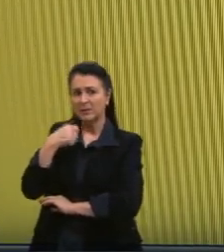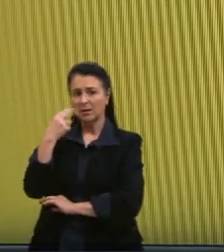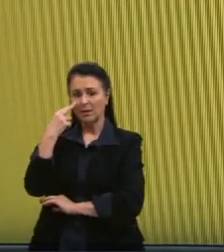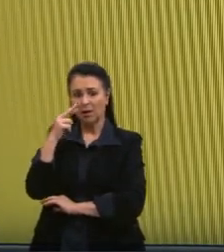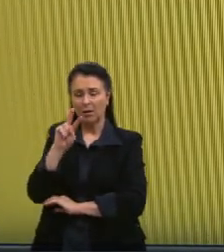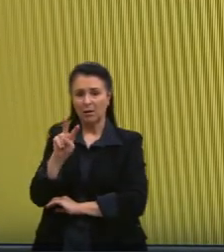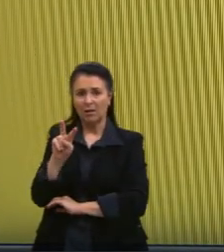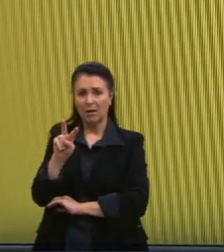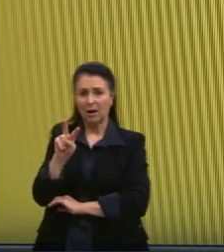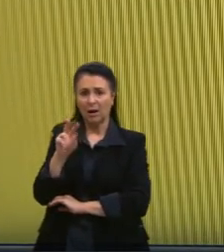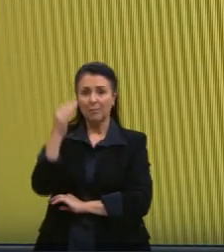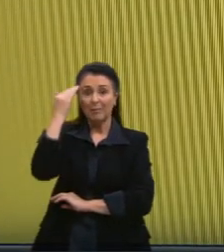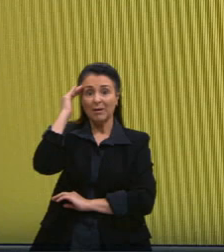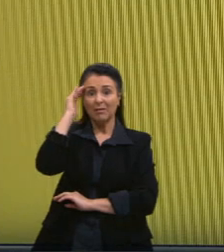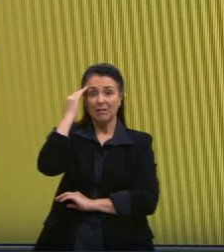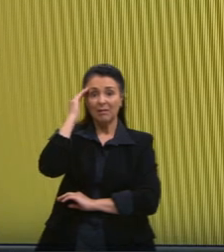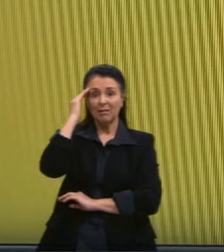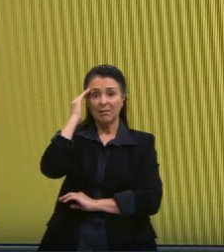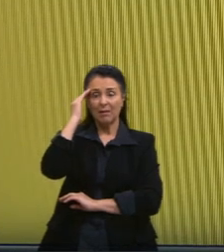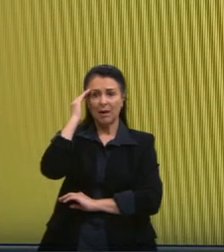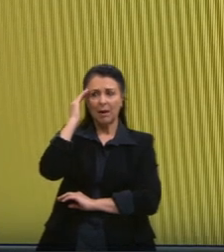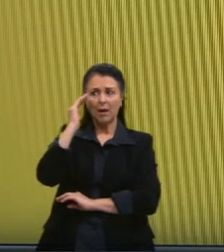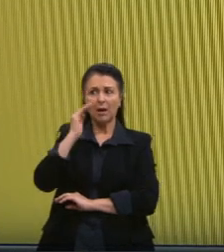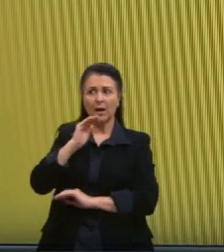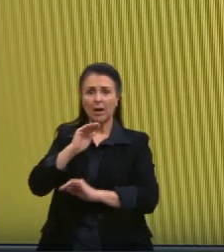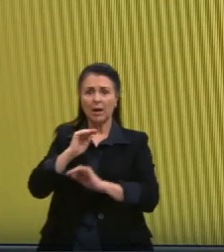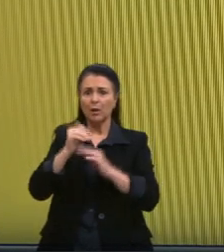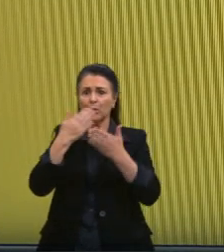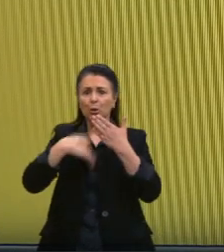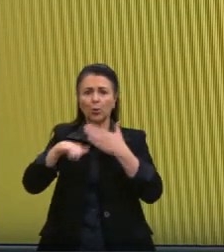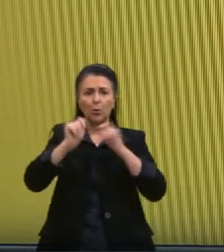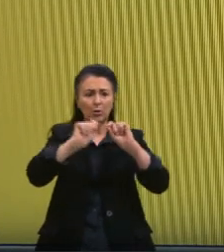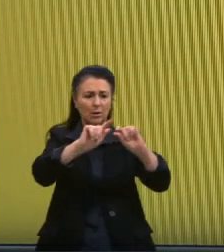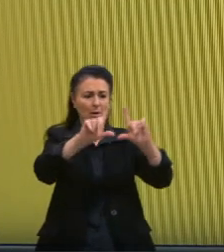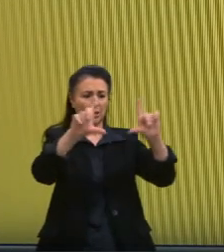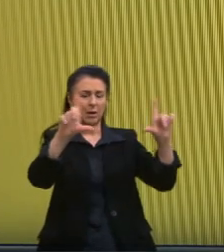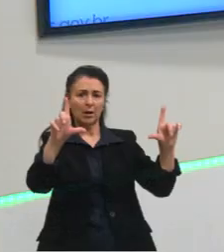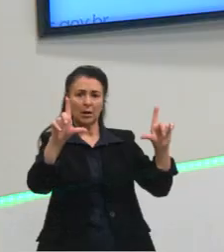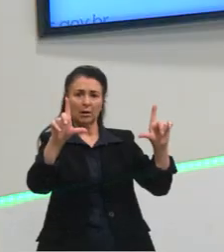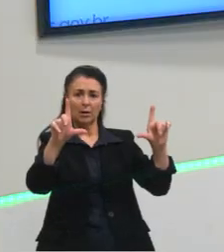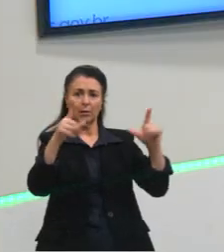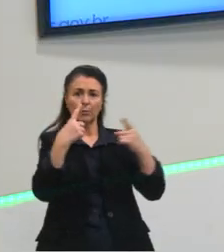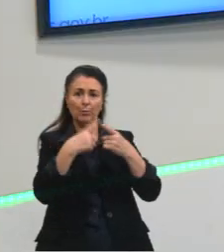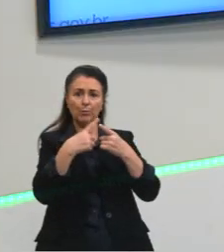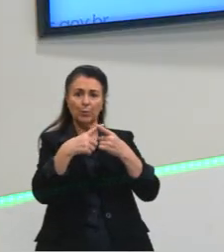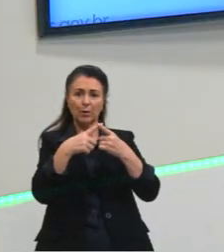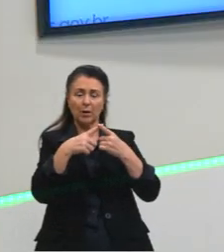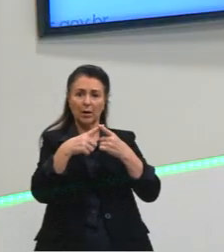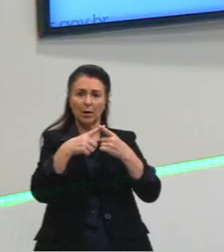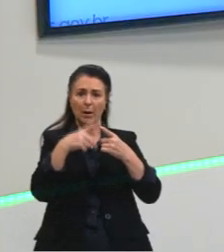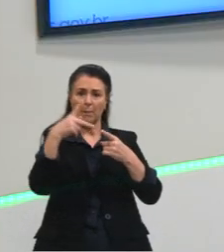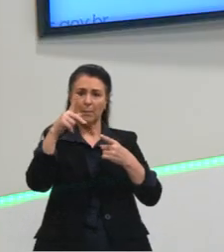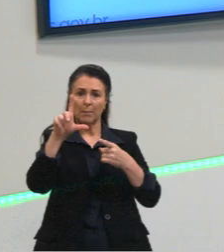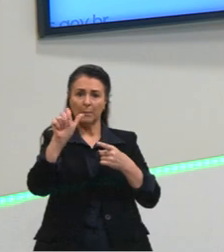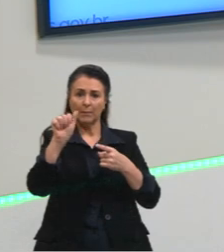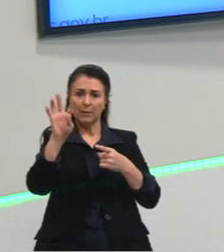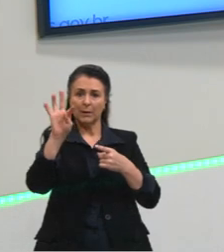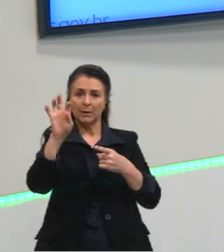isso daqui para entender o restante da nossa mensagem porque plateia